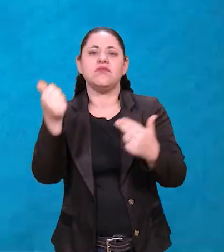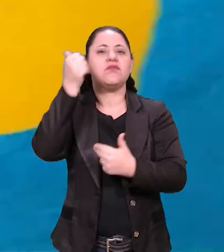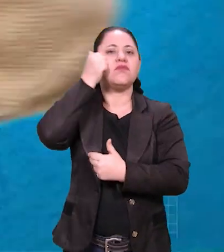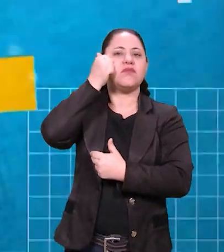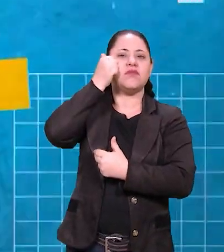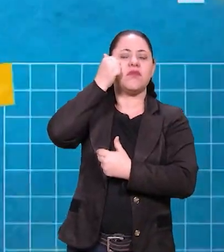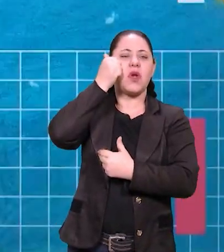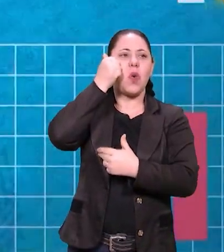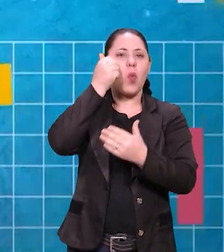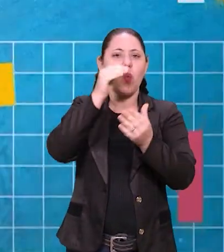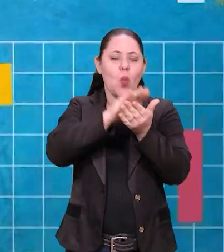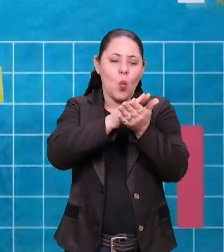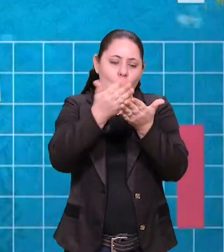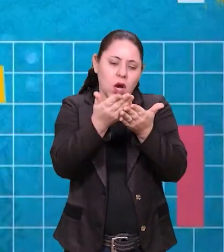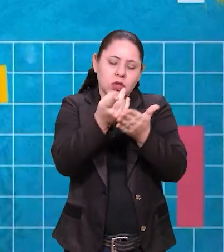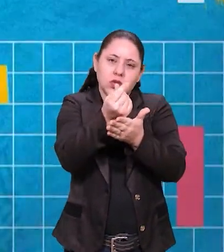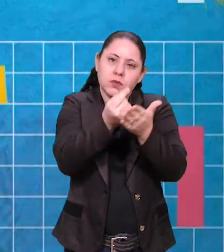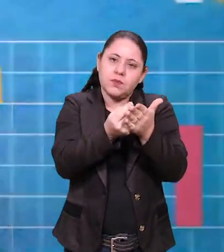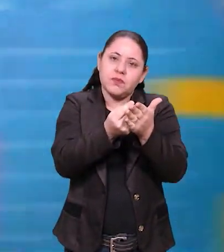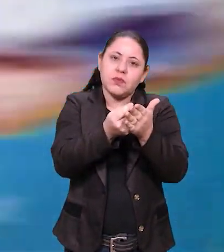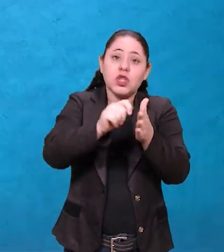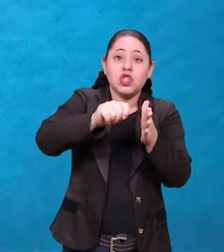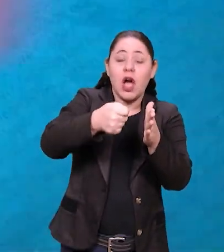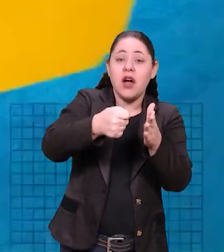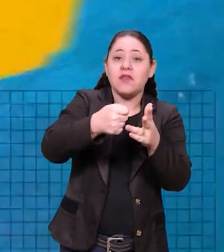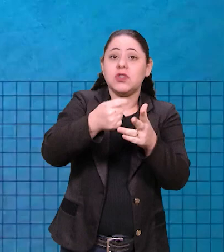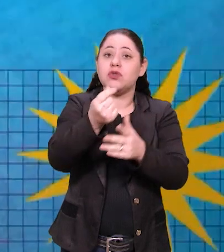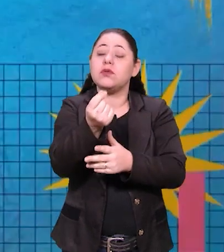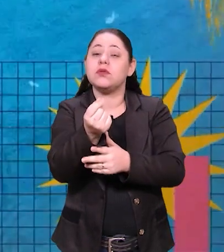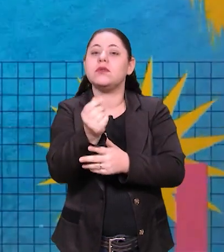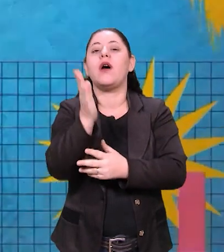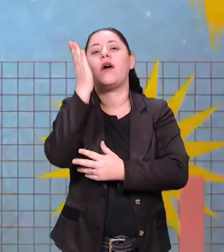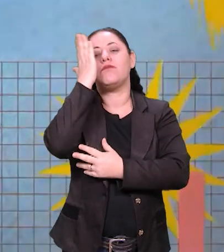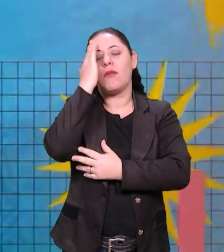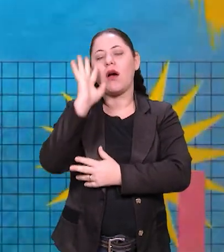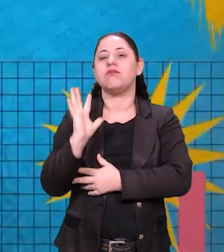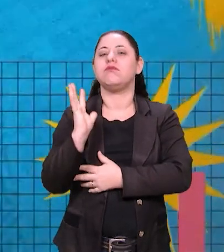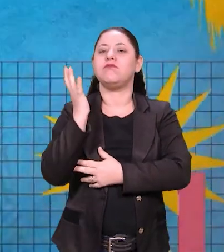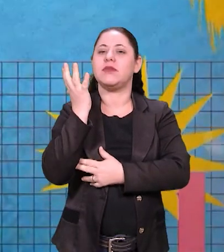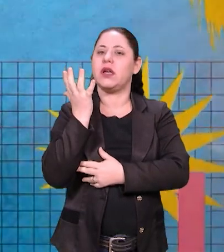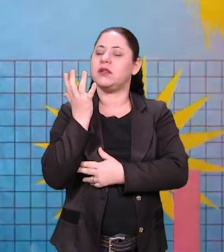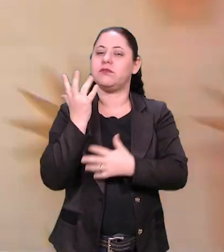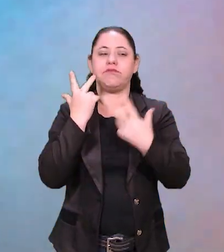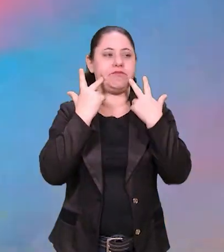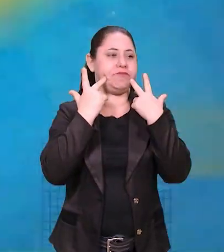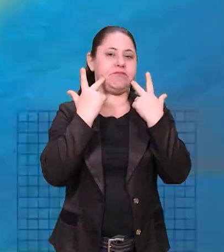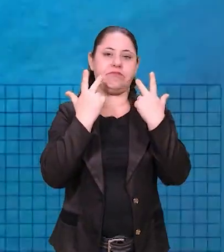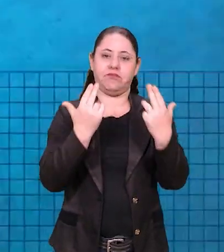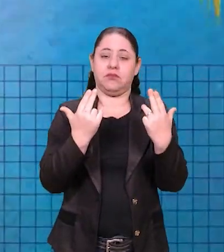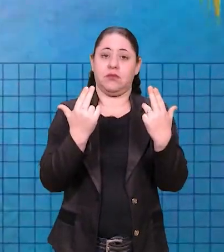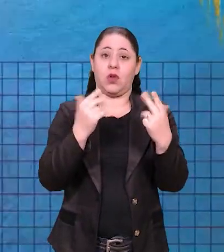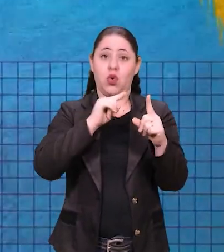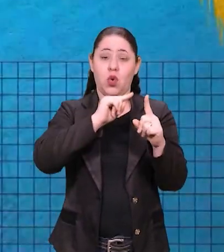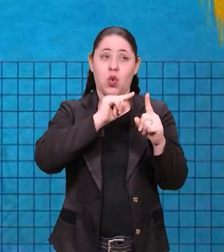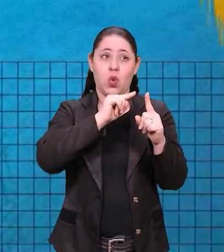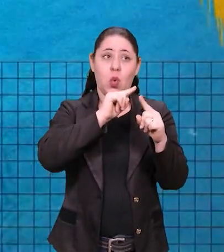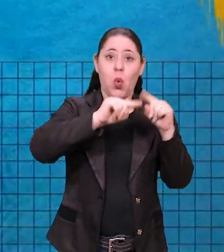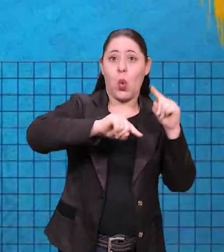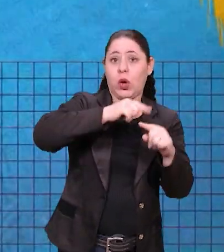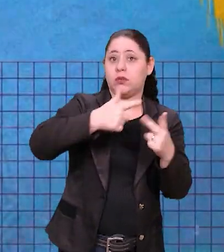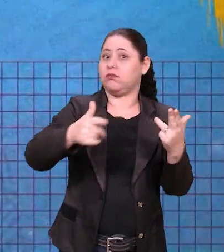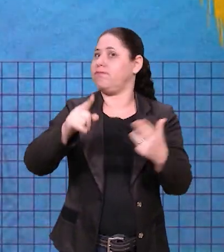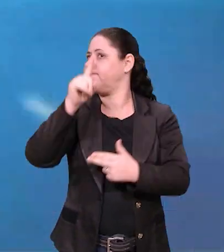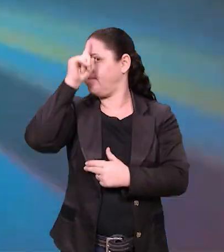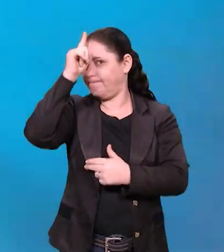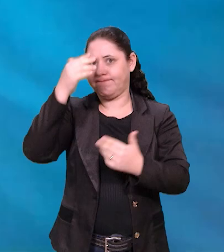celular, carteira, chaves ou até mesmo dinheiro? Saiba que isso acontece com mais frequência do que se pensa e com objetos que a